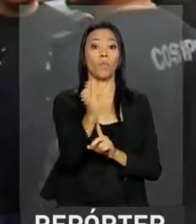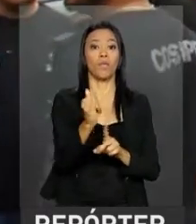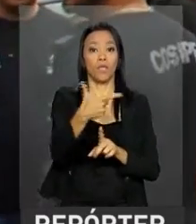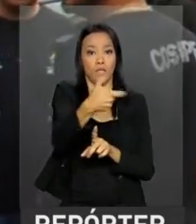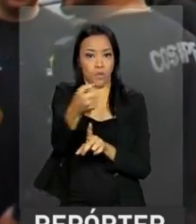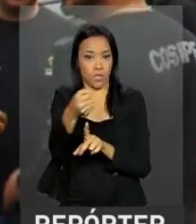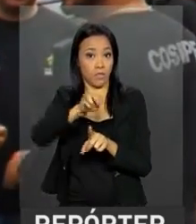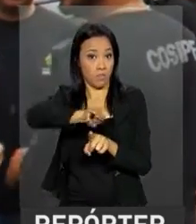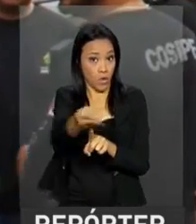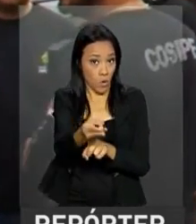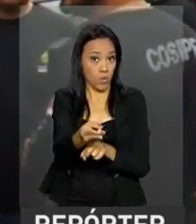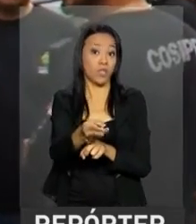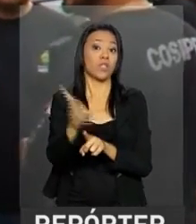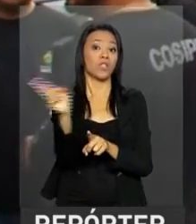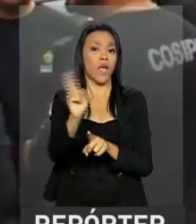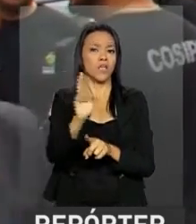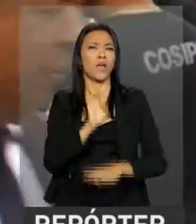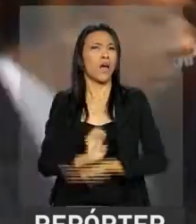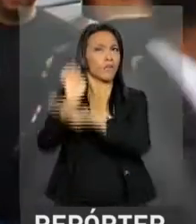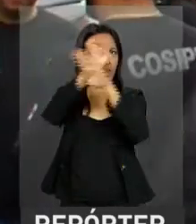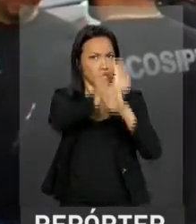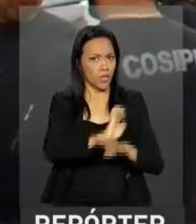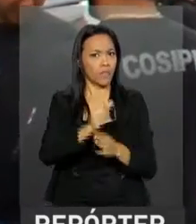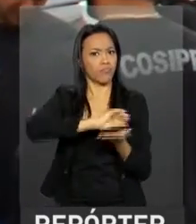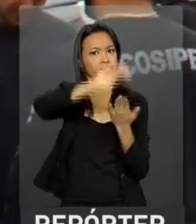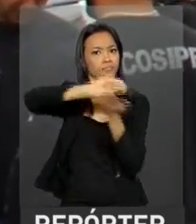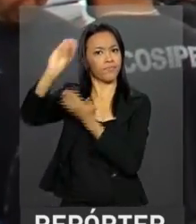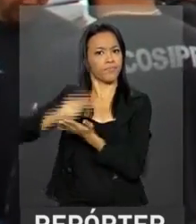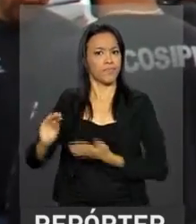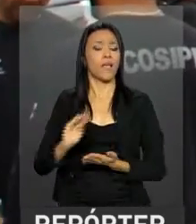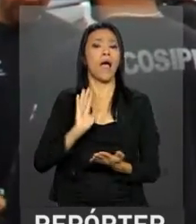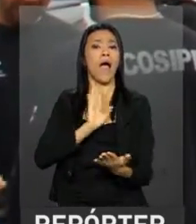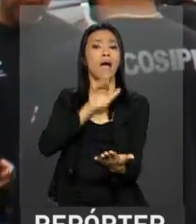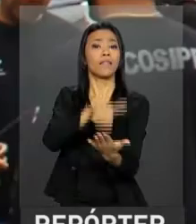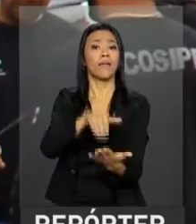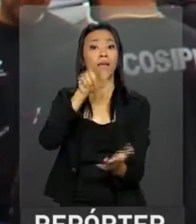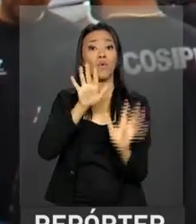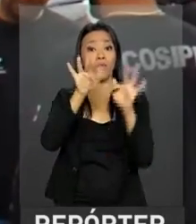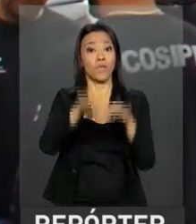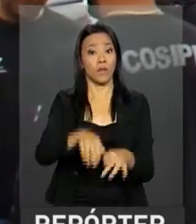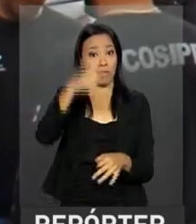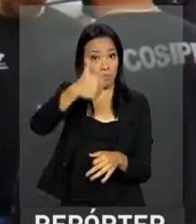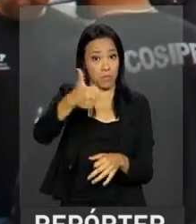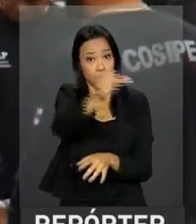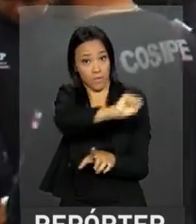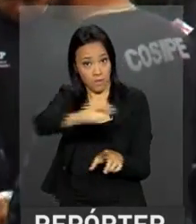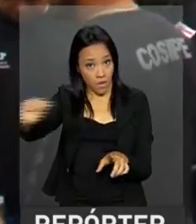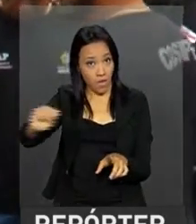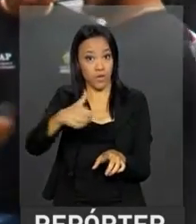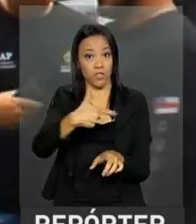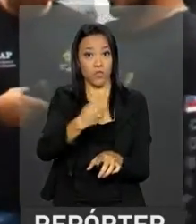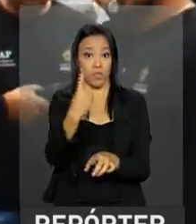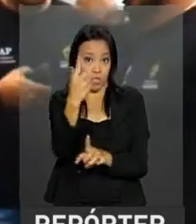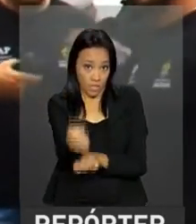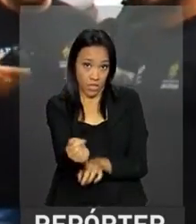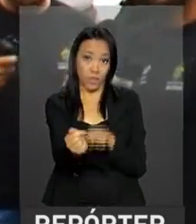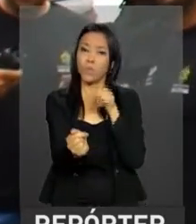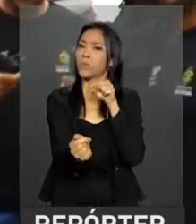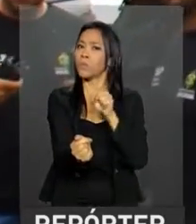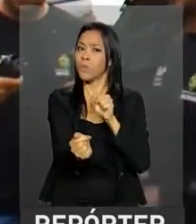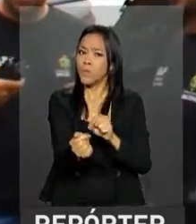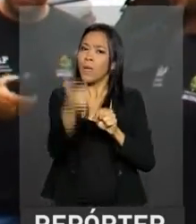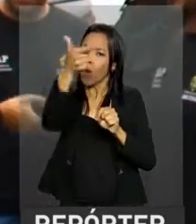R$1,2 bilhão a todos os estados e vamos até o final desse semestre, desse primeiro semestre de 2017,